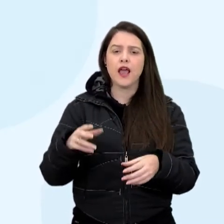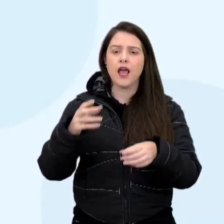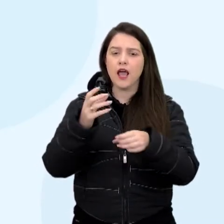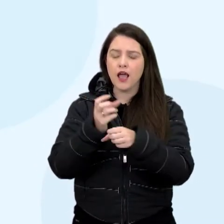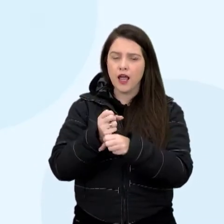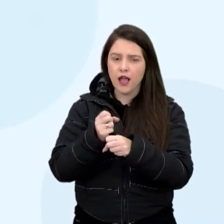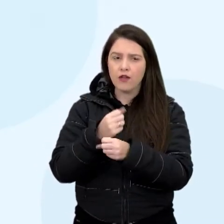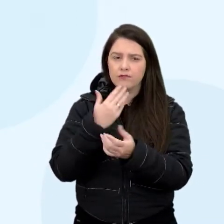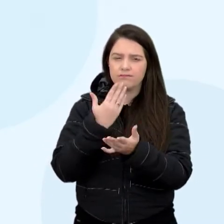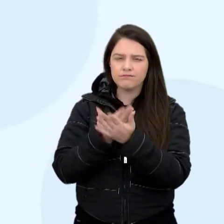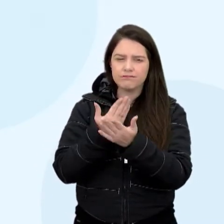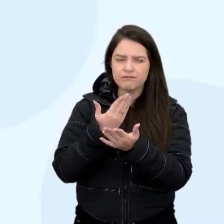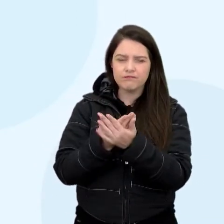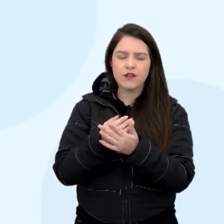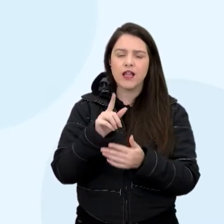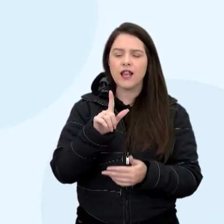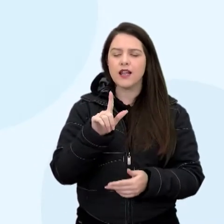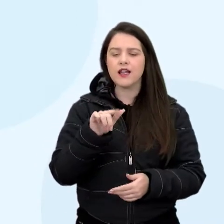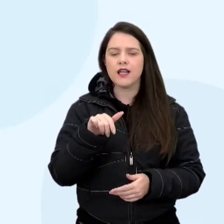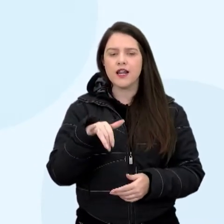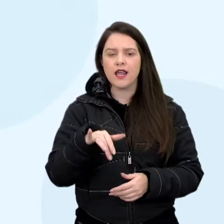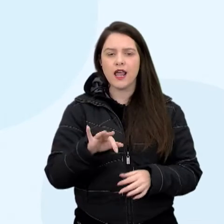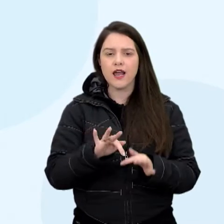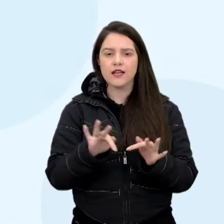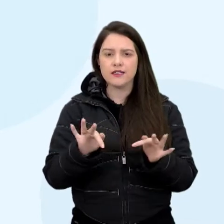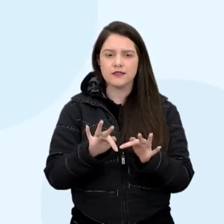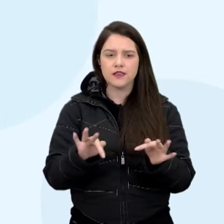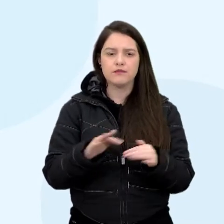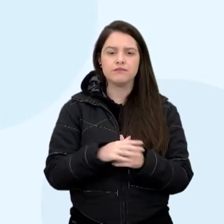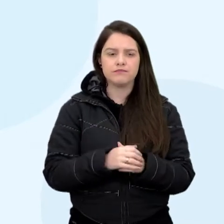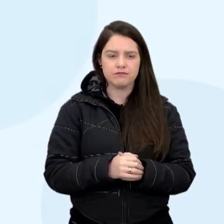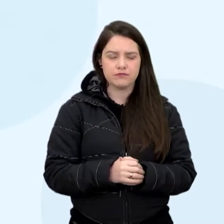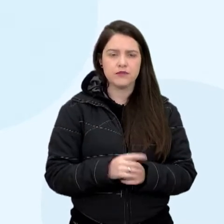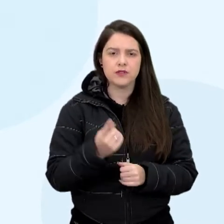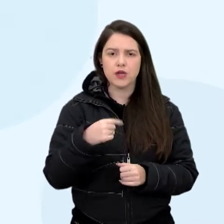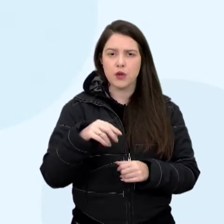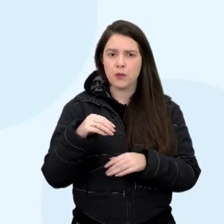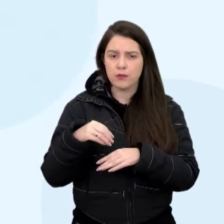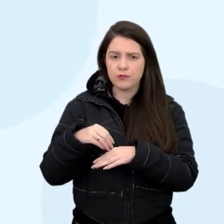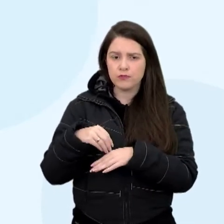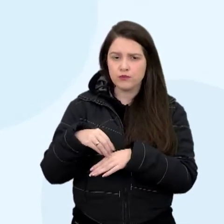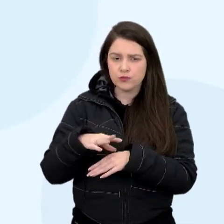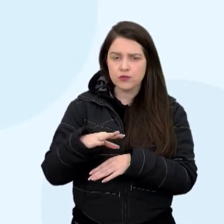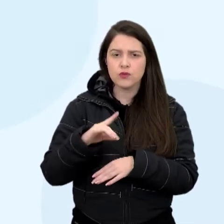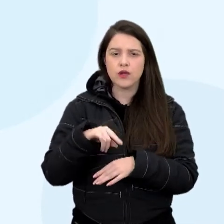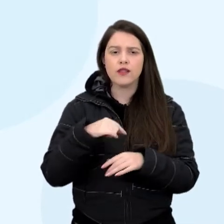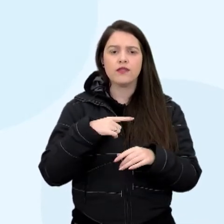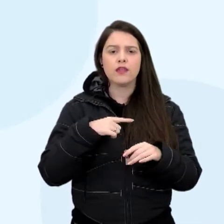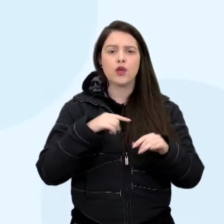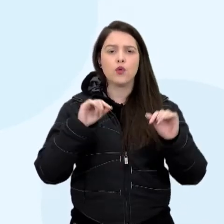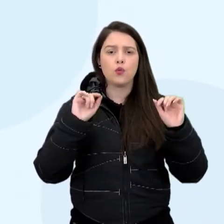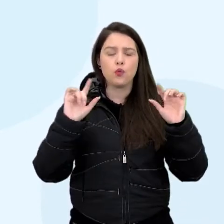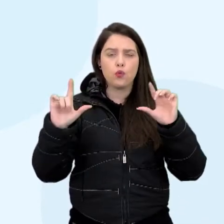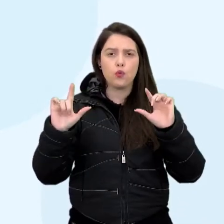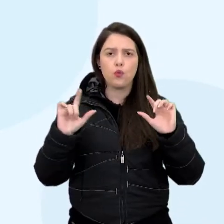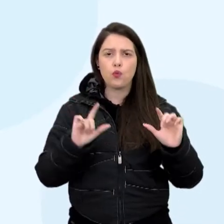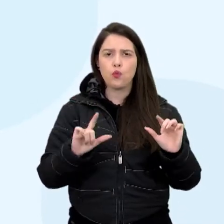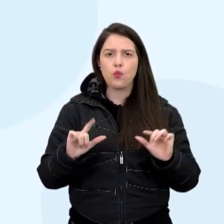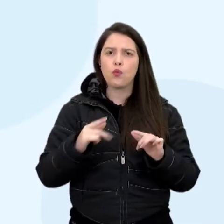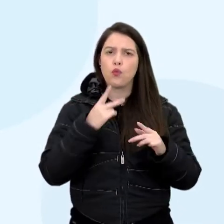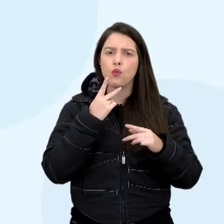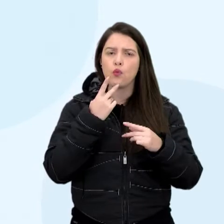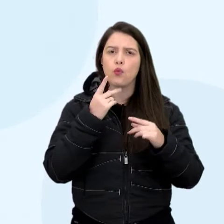da regressão linear simples entre duas variáveis. Apresento para vocês aí o quadro e aí a gente vai conversar um